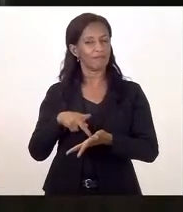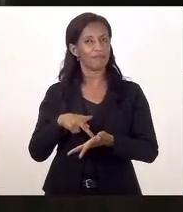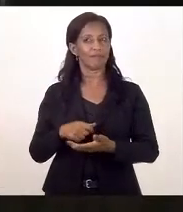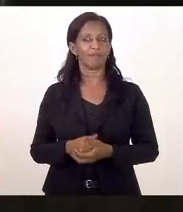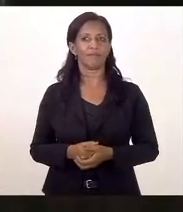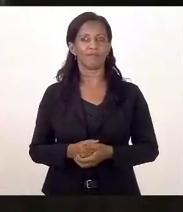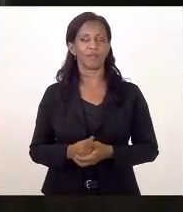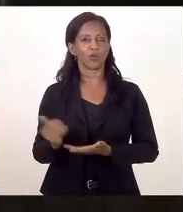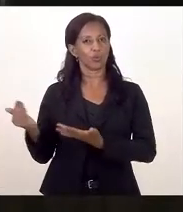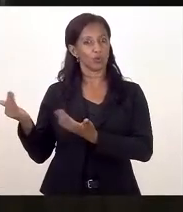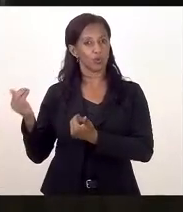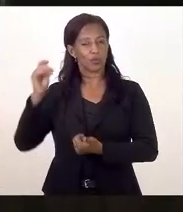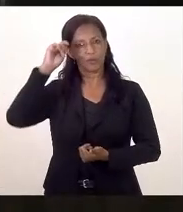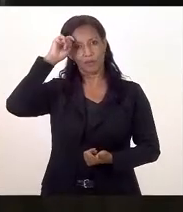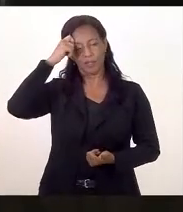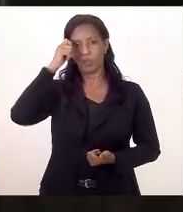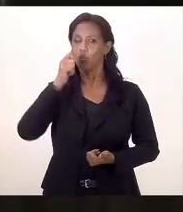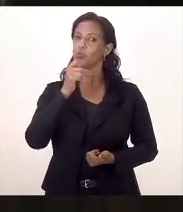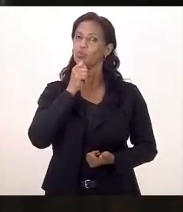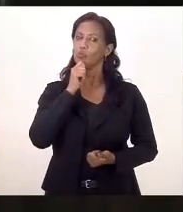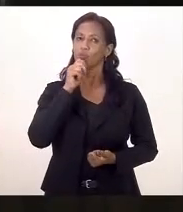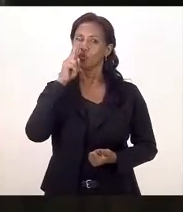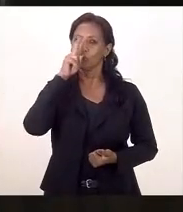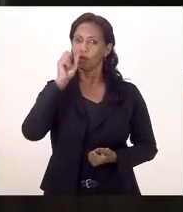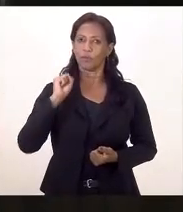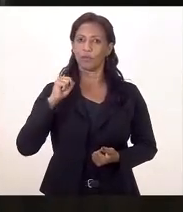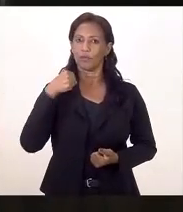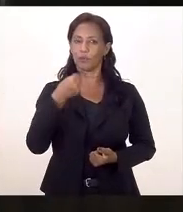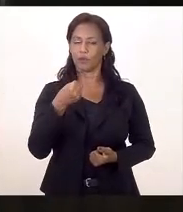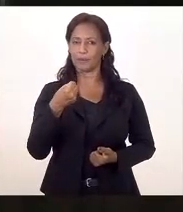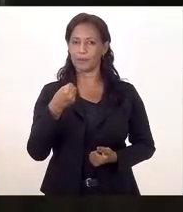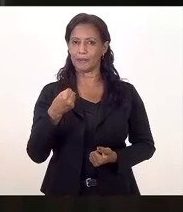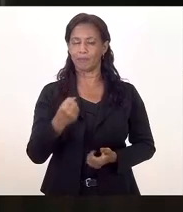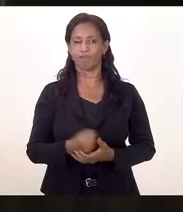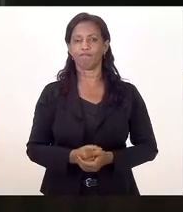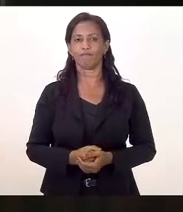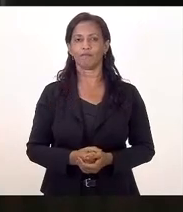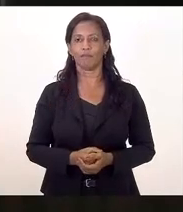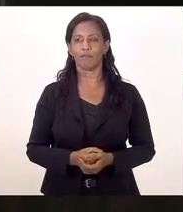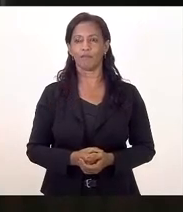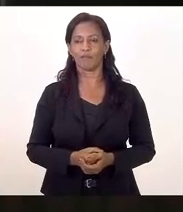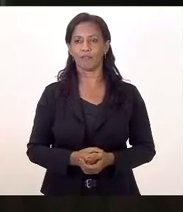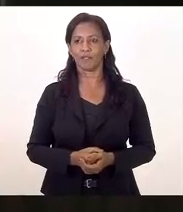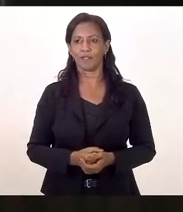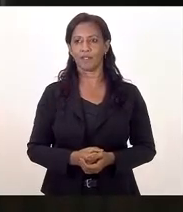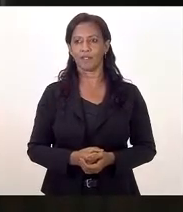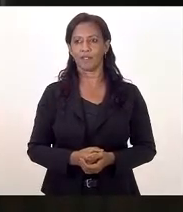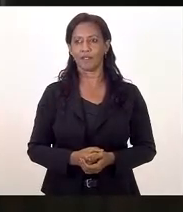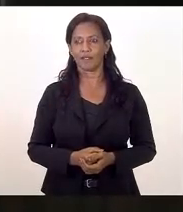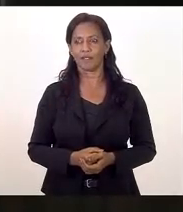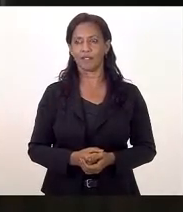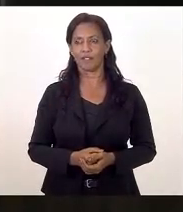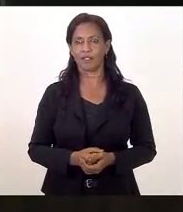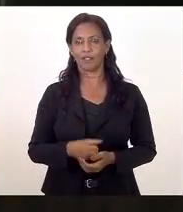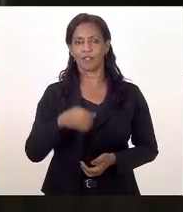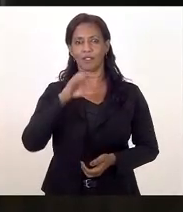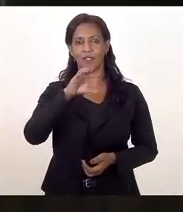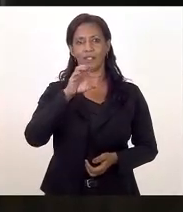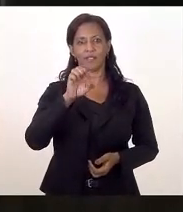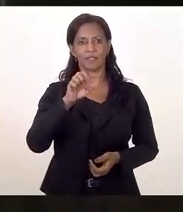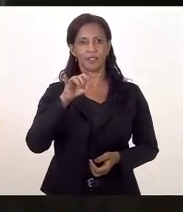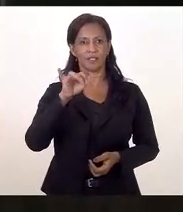a juventude negra não tinha força de expressão alguma. Próxima oradora escrita é a nova deputada, Célia